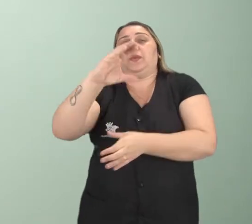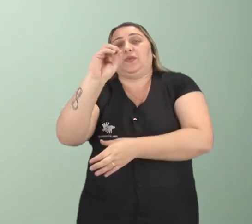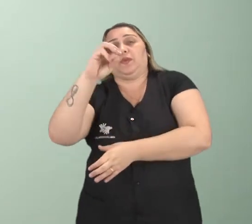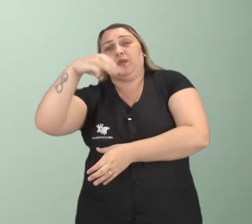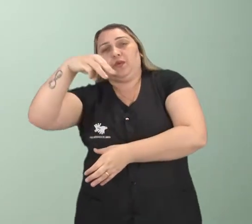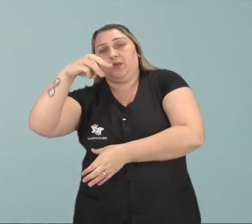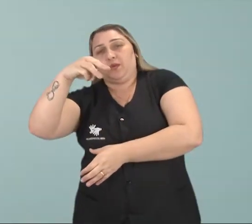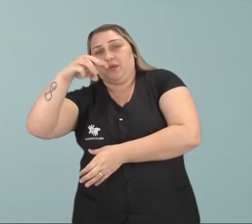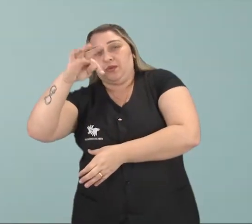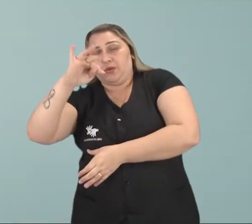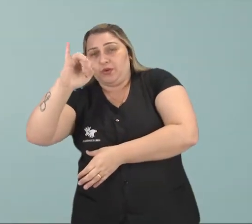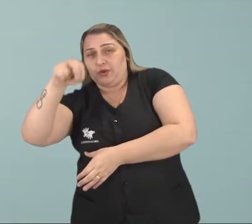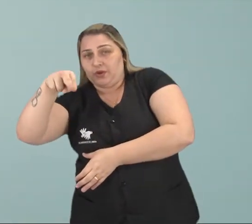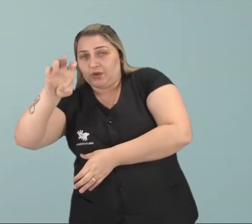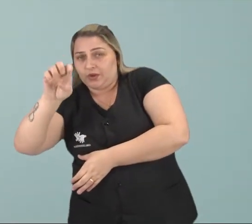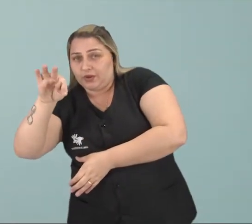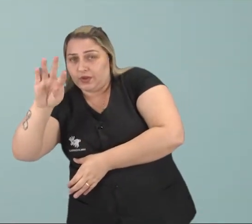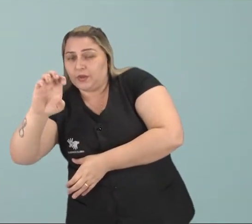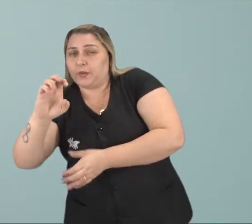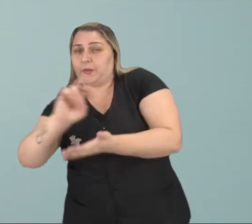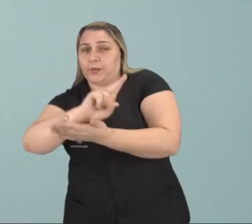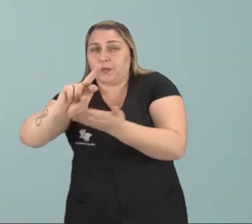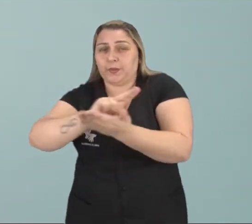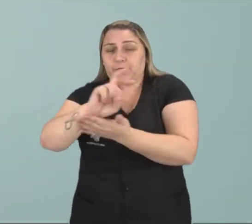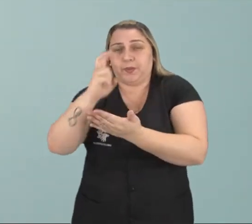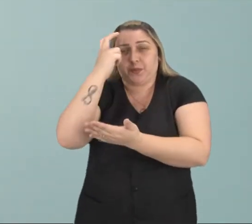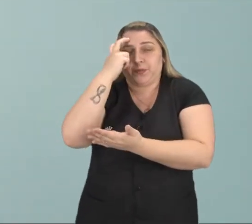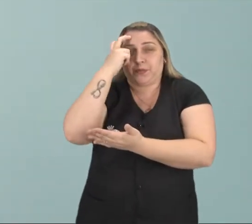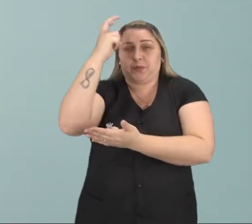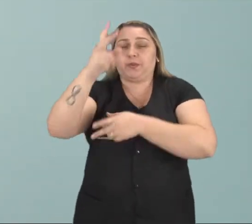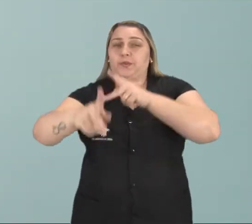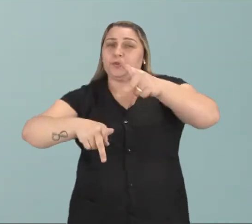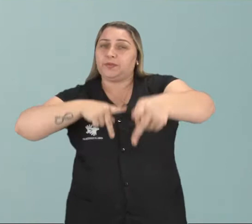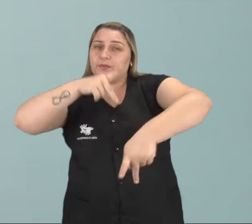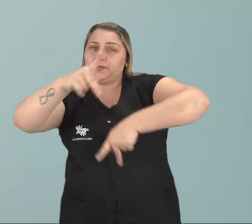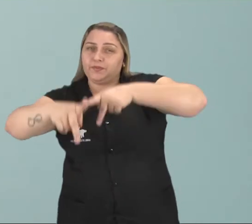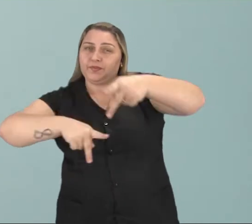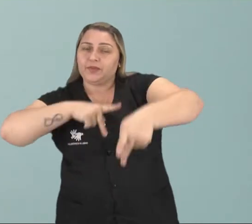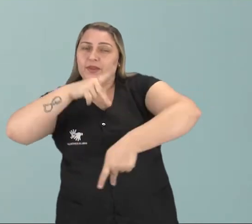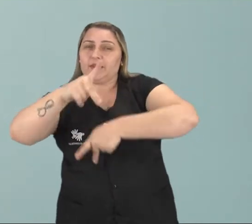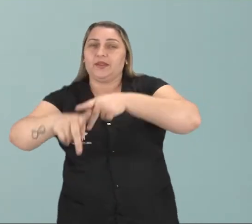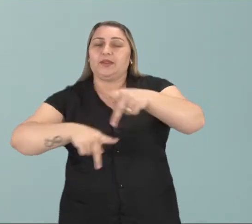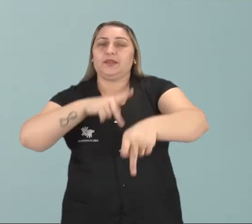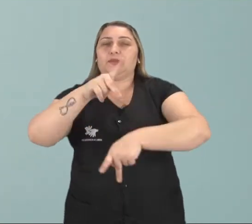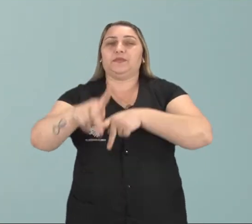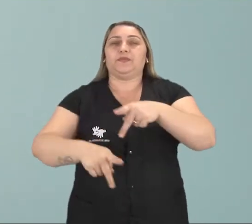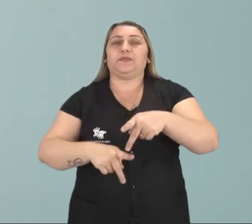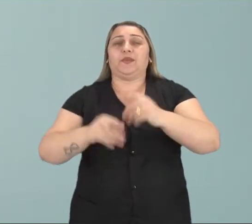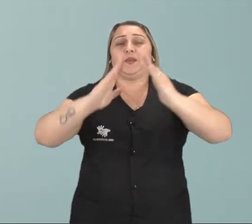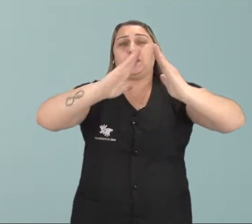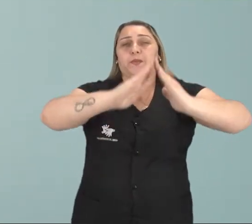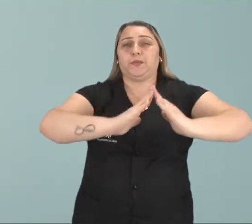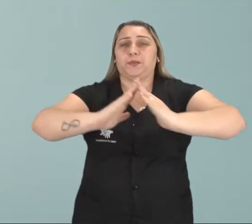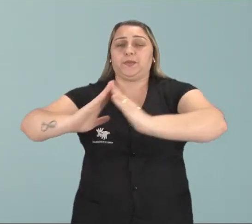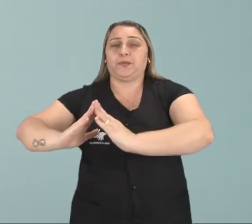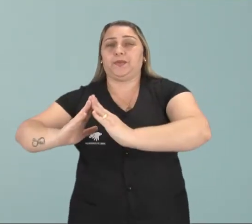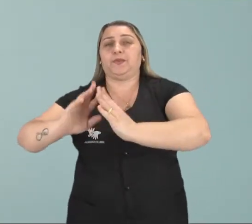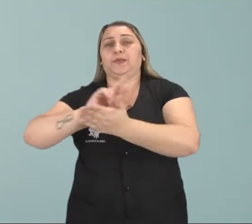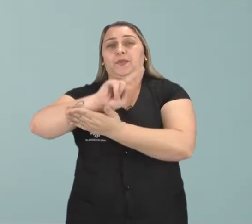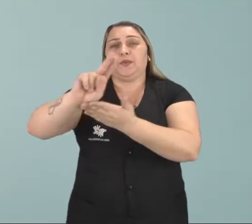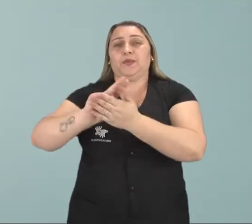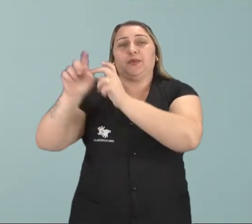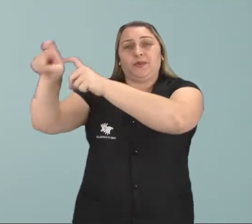gente tem uma vasta diversidade de culturas, de povos, né? De formas de habitação, de formas